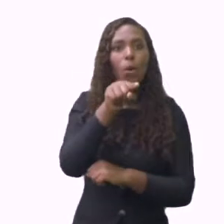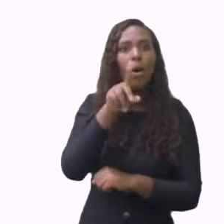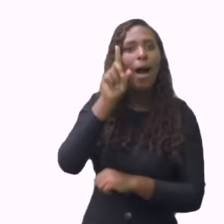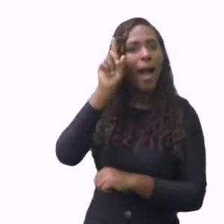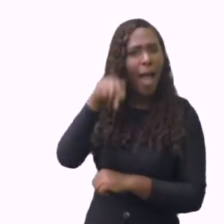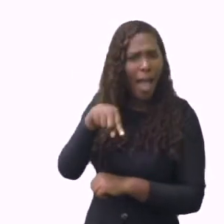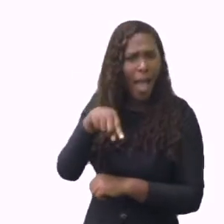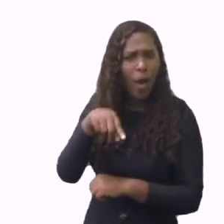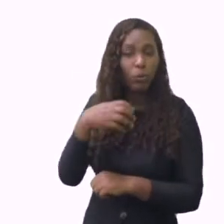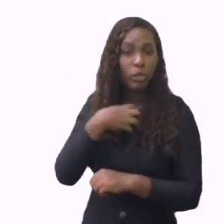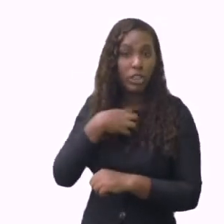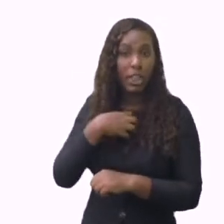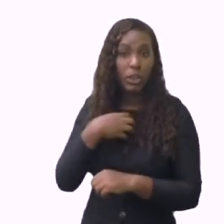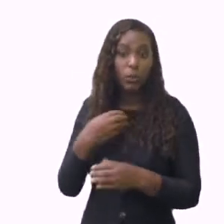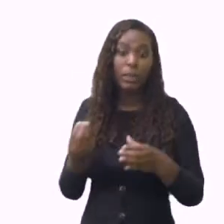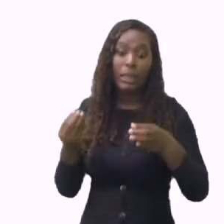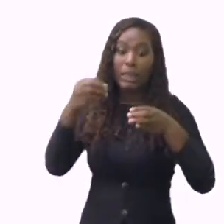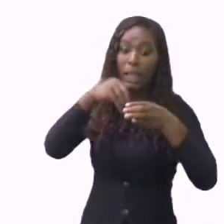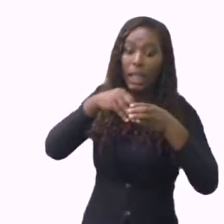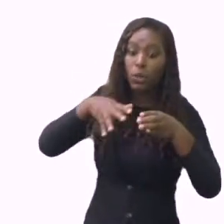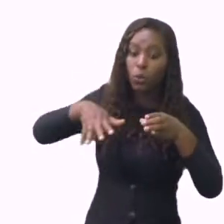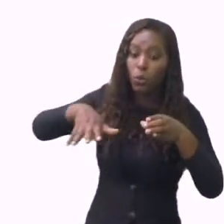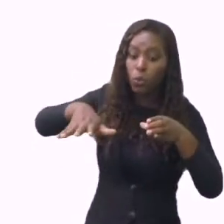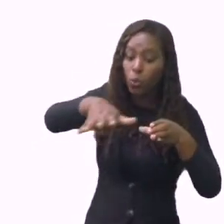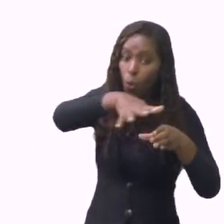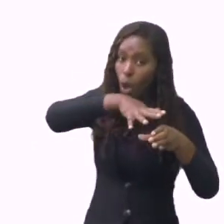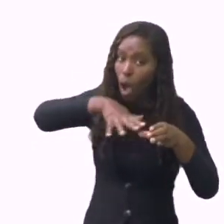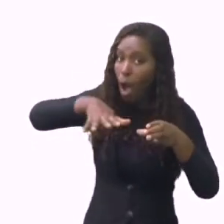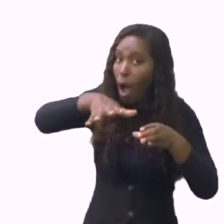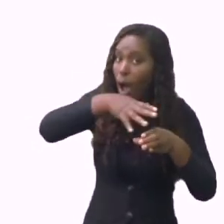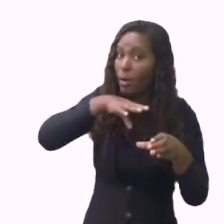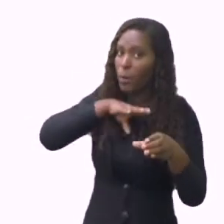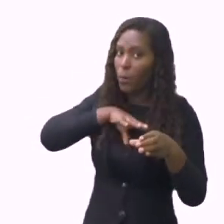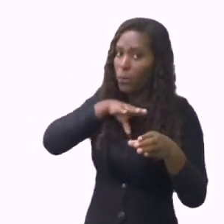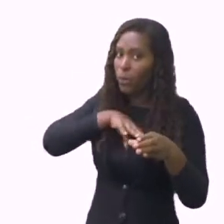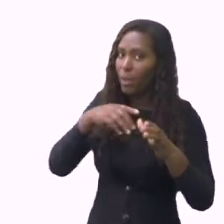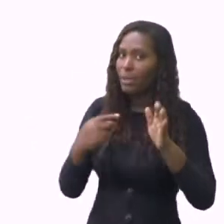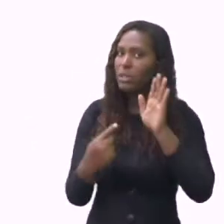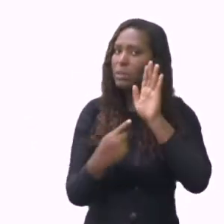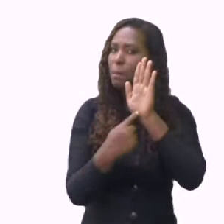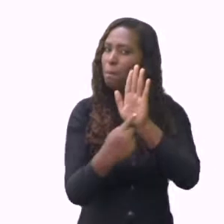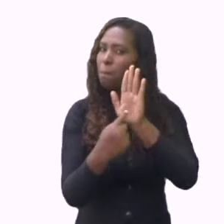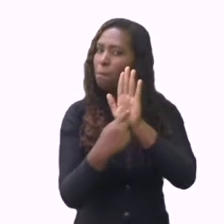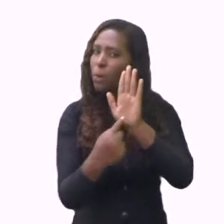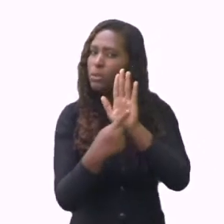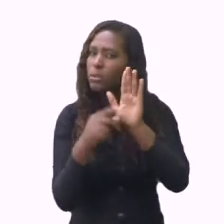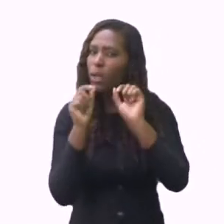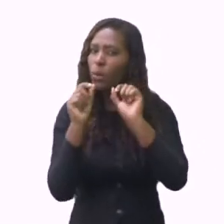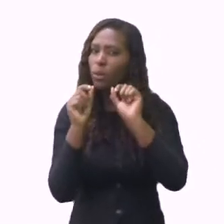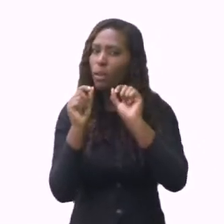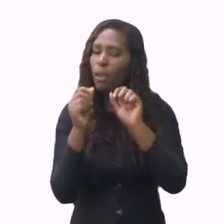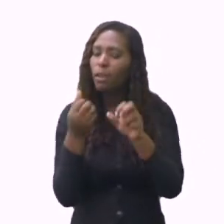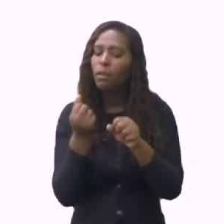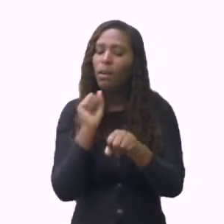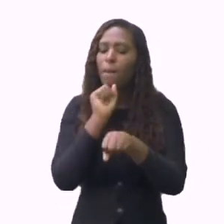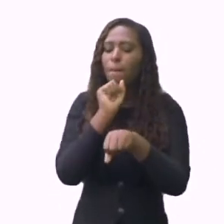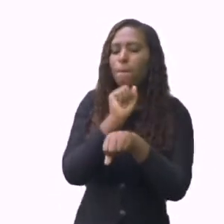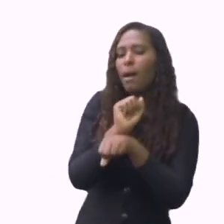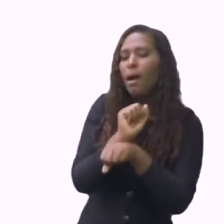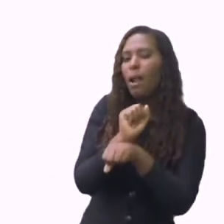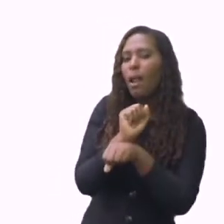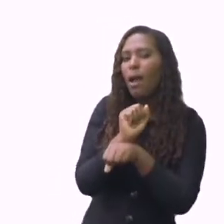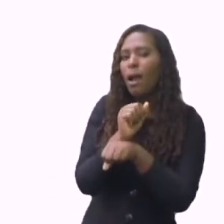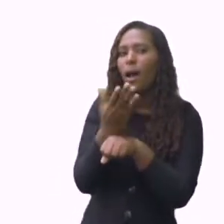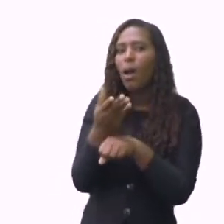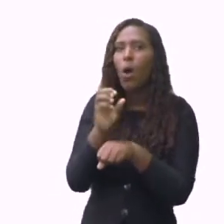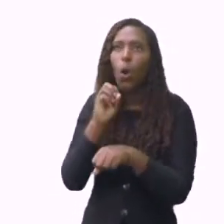expressão. Através da pontuação dentro de um texto, dentro de uma frase, eu consigo dar uma entonação, o meu